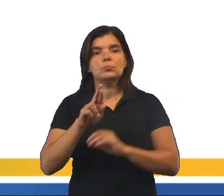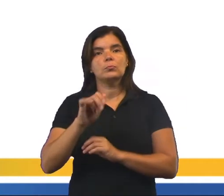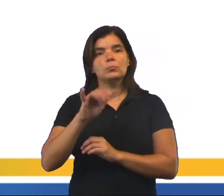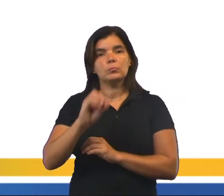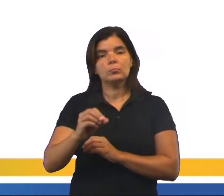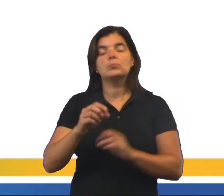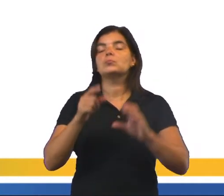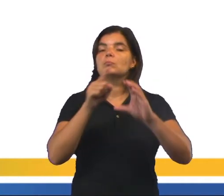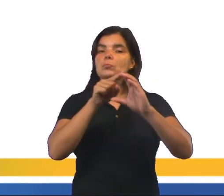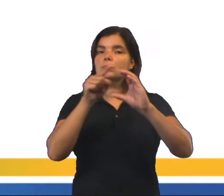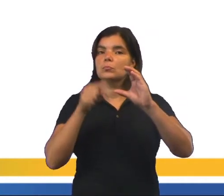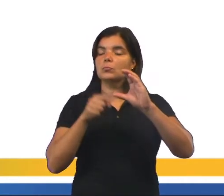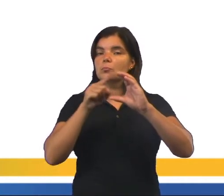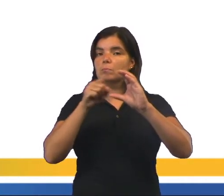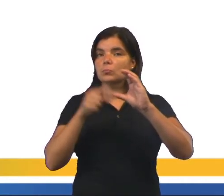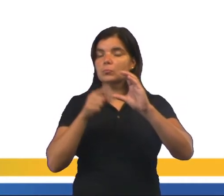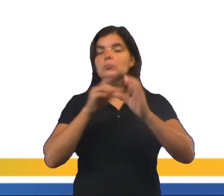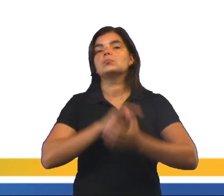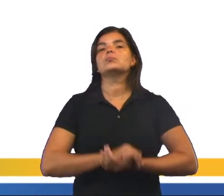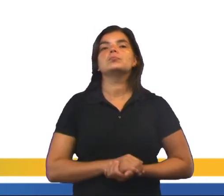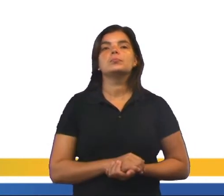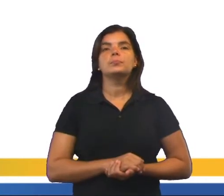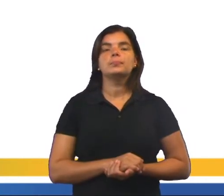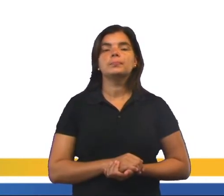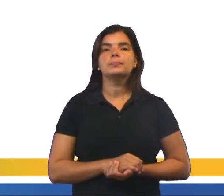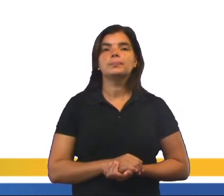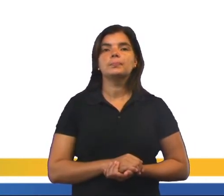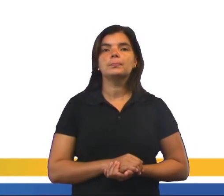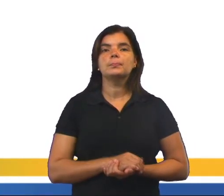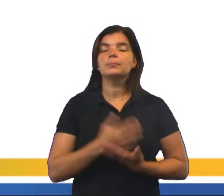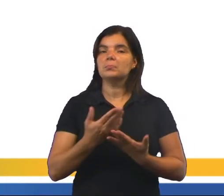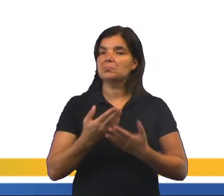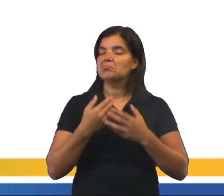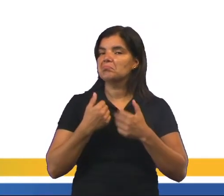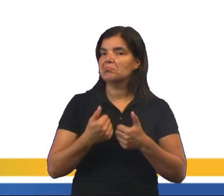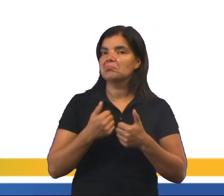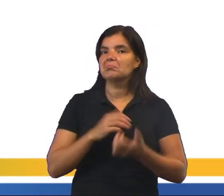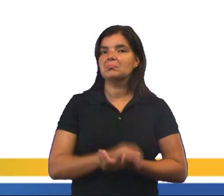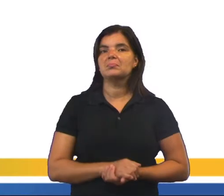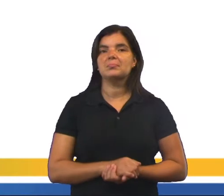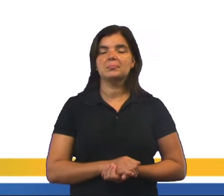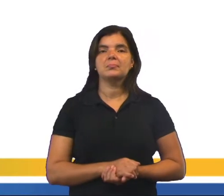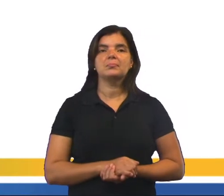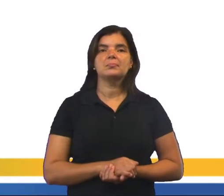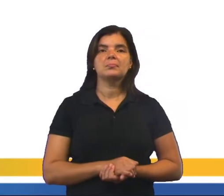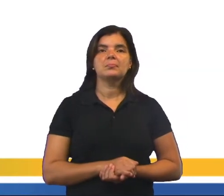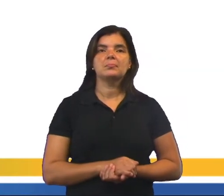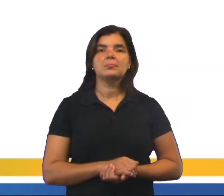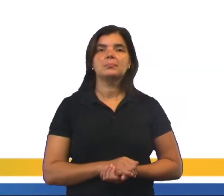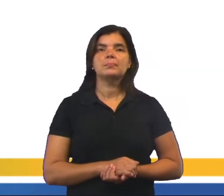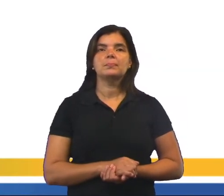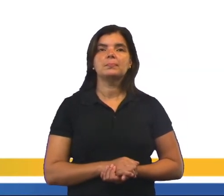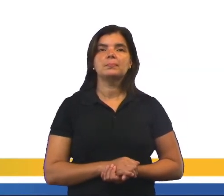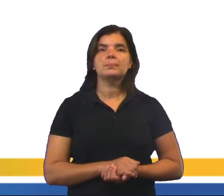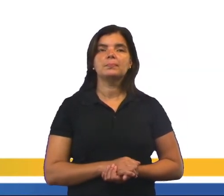a medida do raio da região circular. Né? Mandou muito bem, né? O Arquimedes aí, um grande